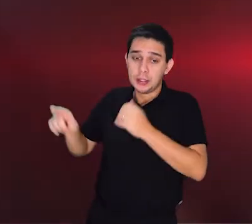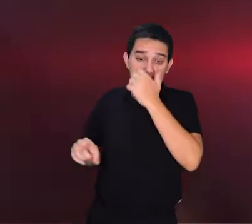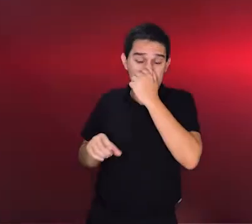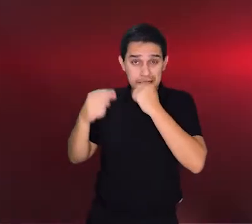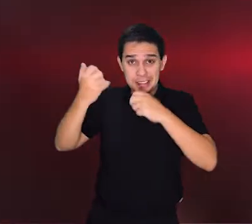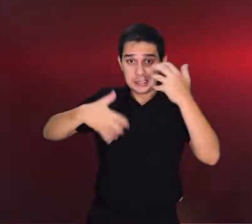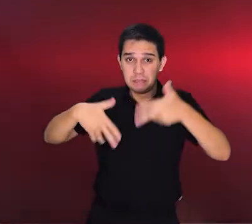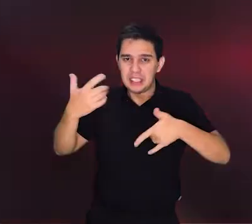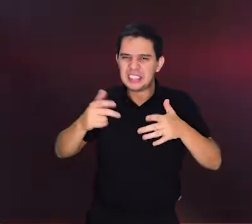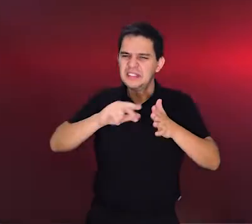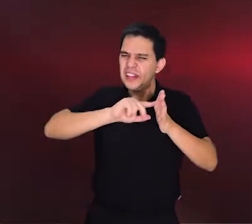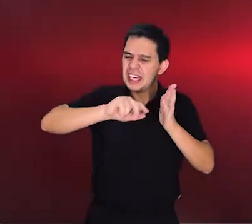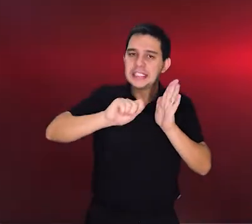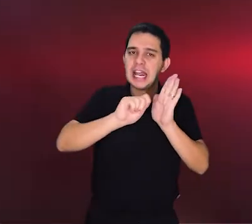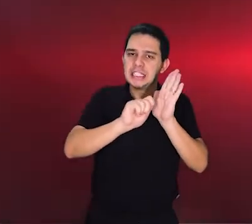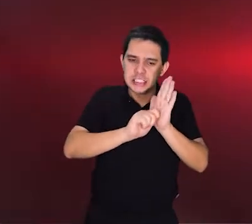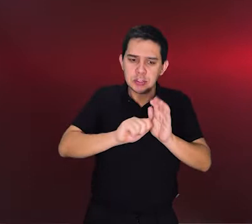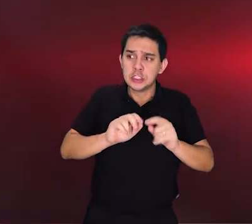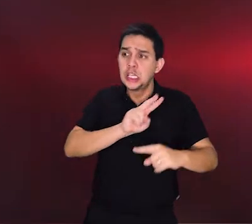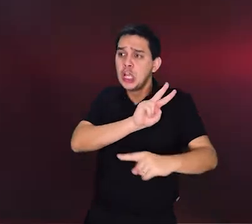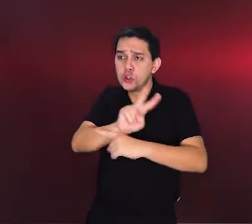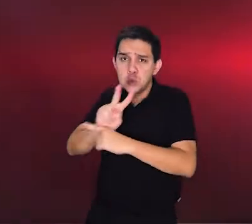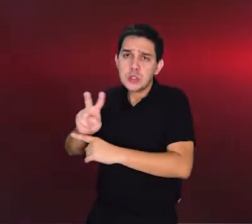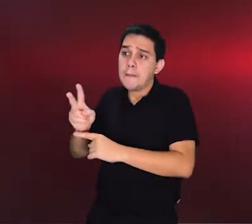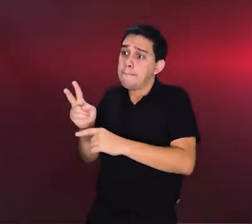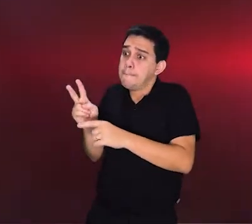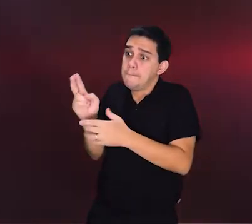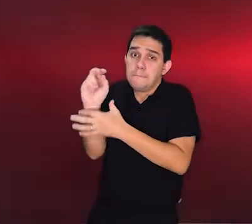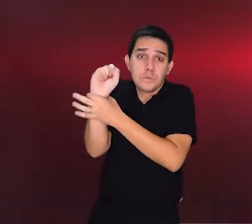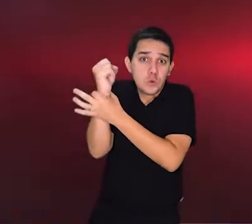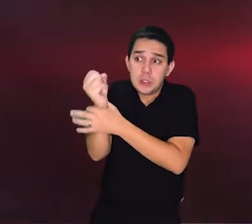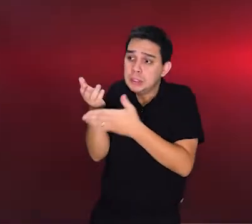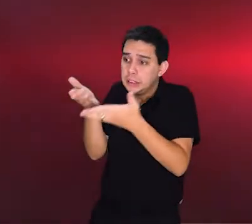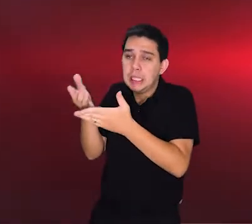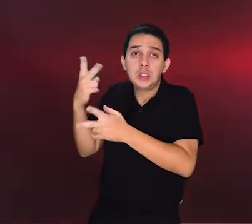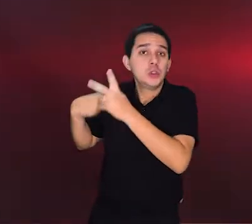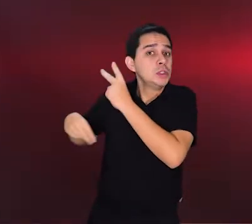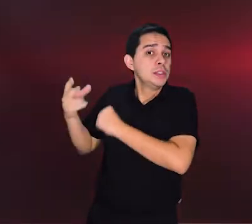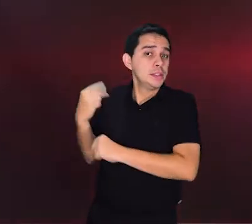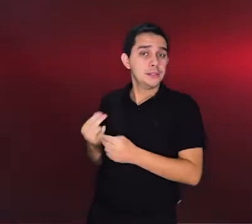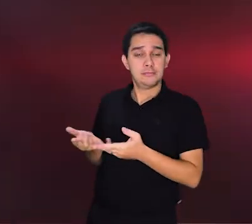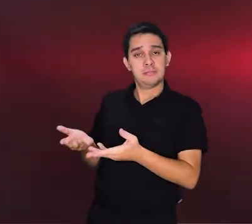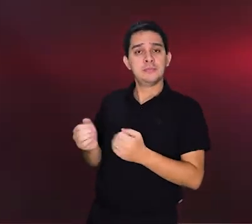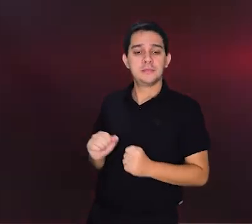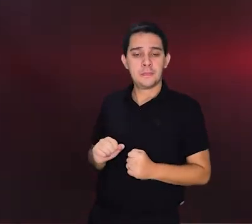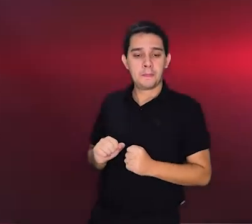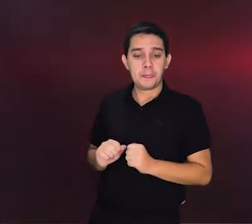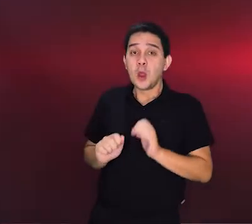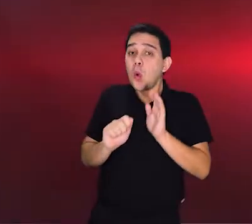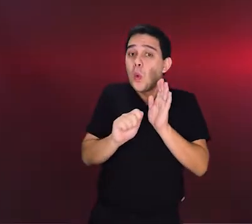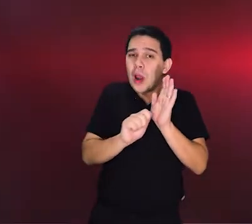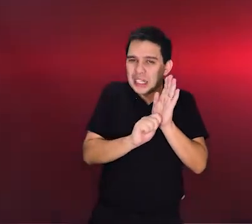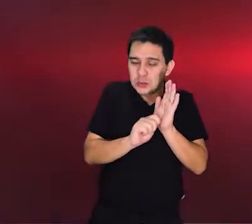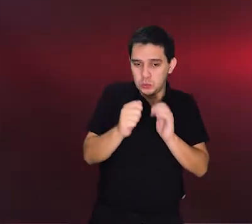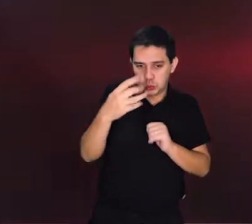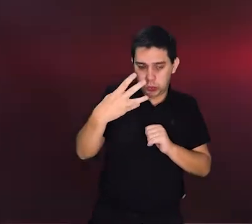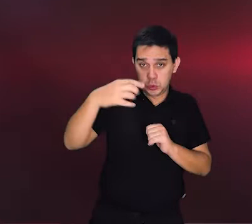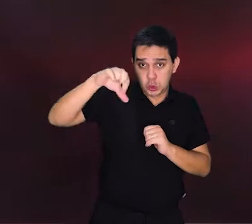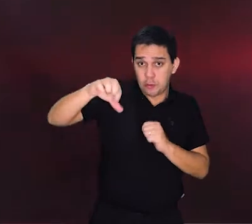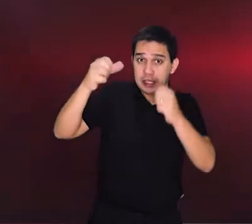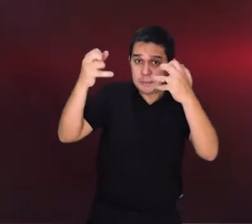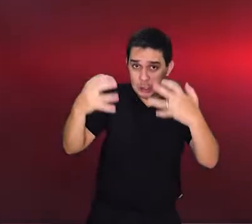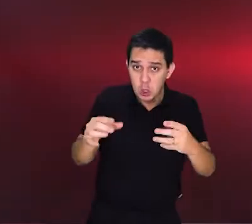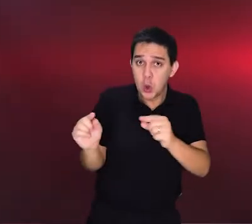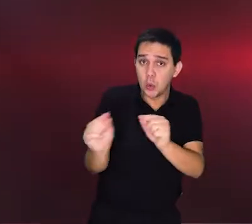traz dispositivos e disposições que visam a proteção desses adolescentes. O seu artigo 49,